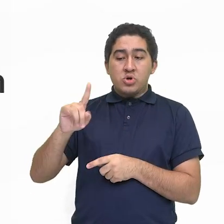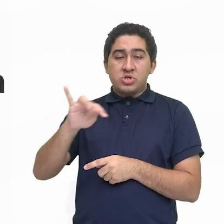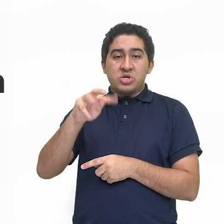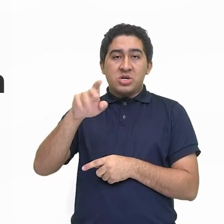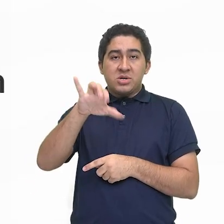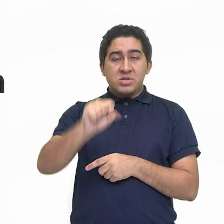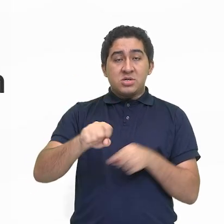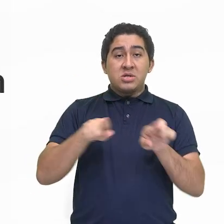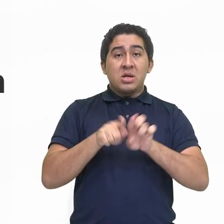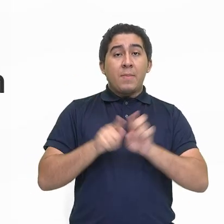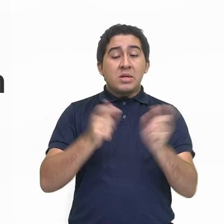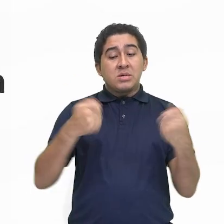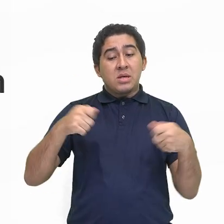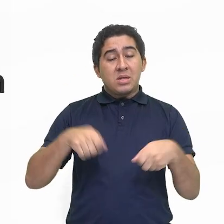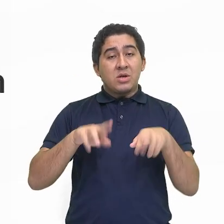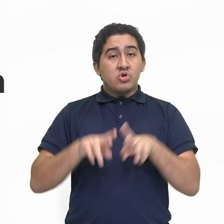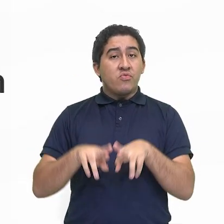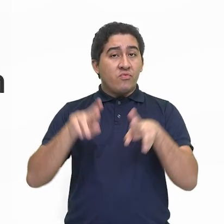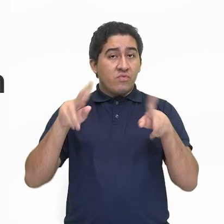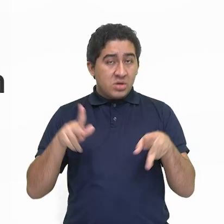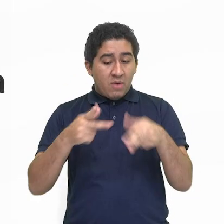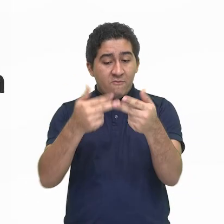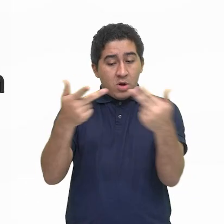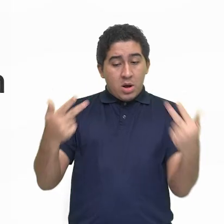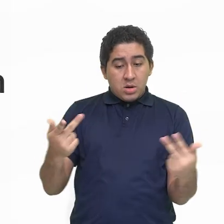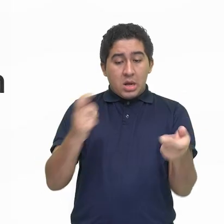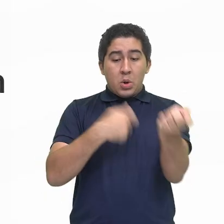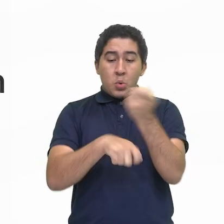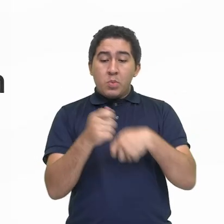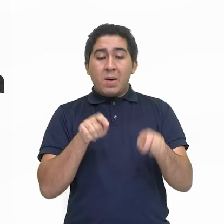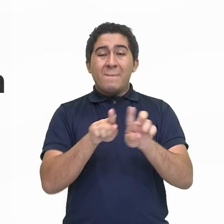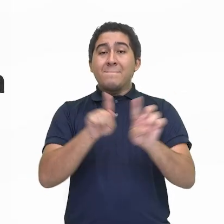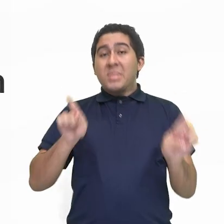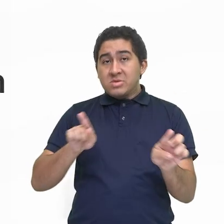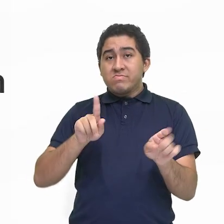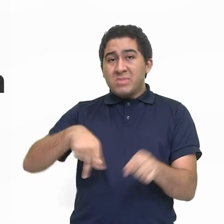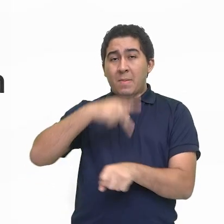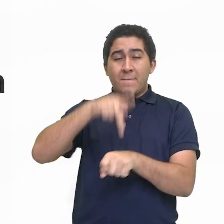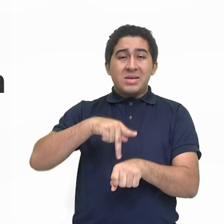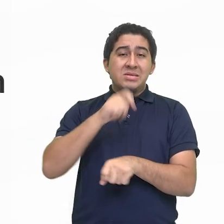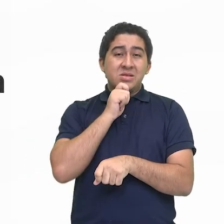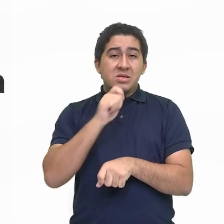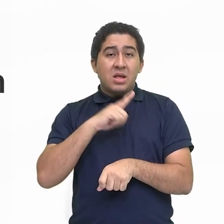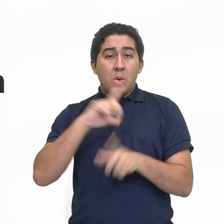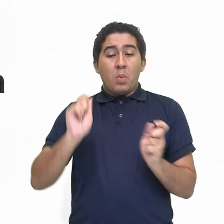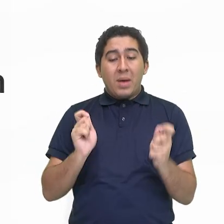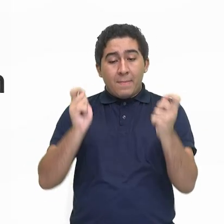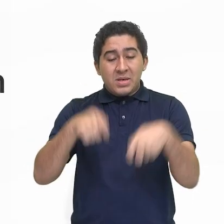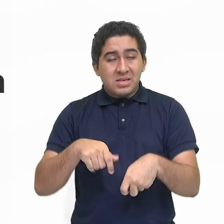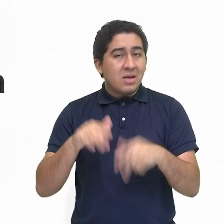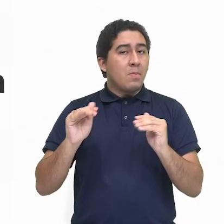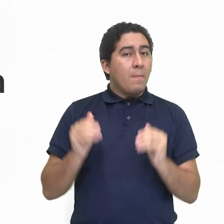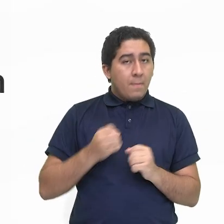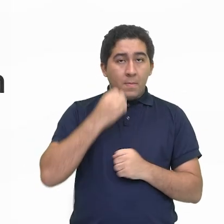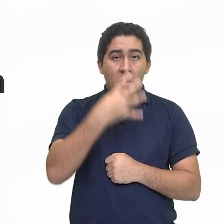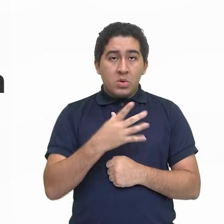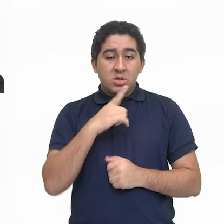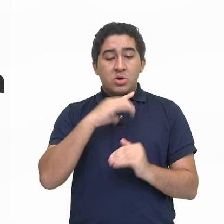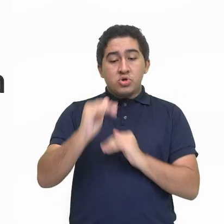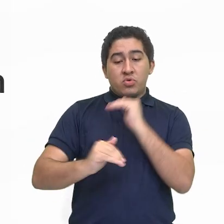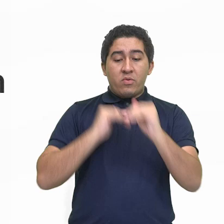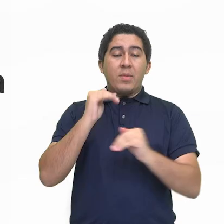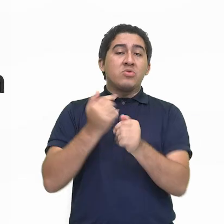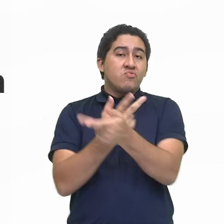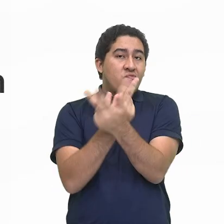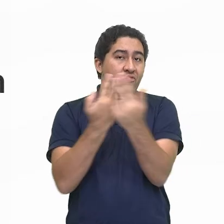de diversificar a matriz econômica. No entanto, o país também possui um grande potencial para o desenvolvimento, com uma